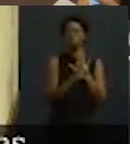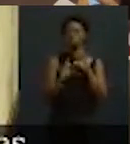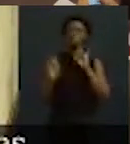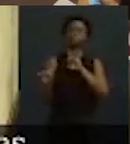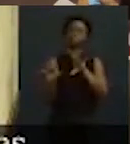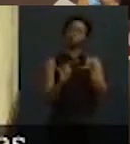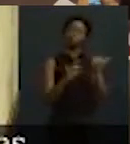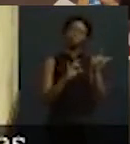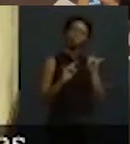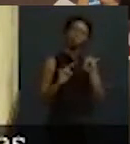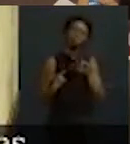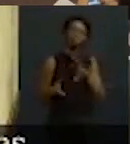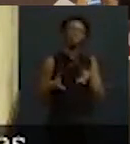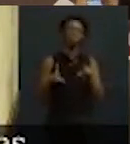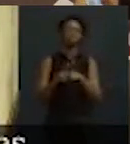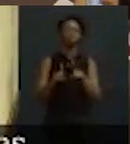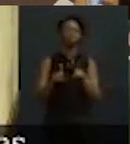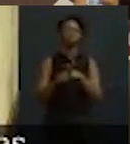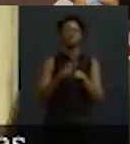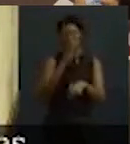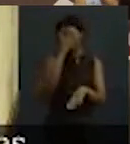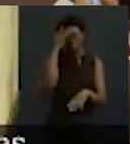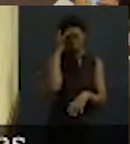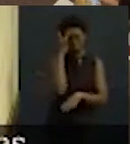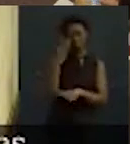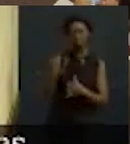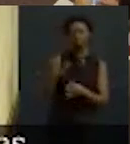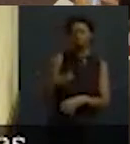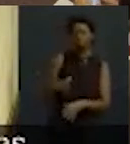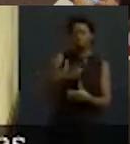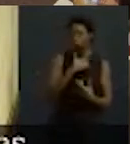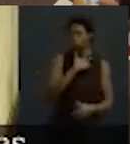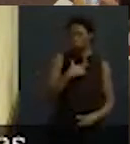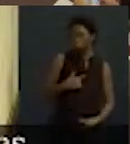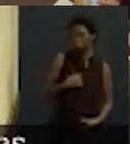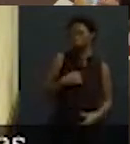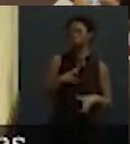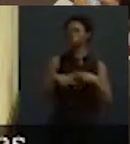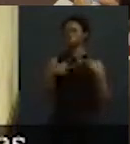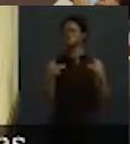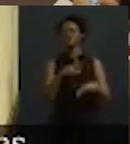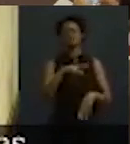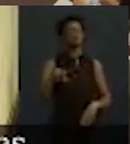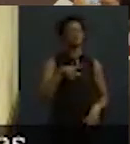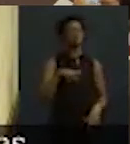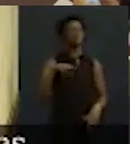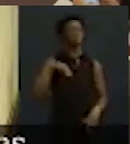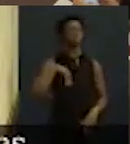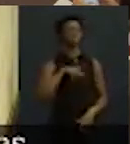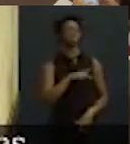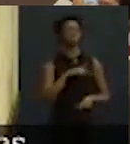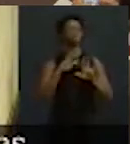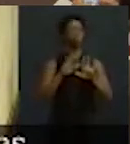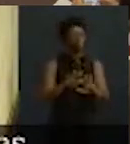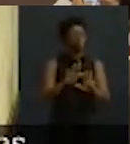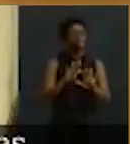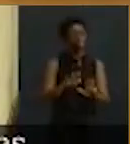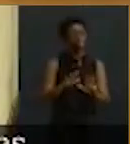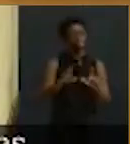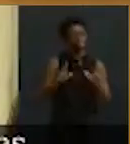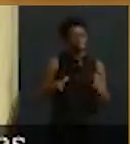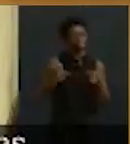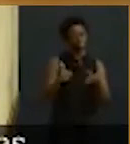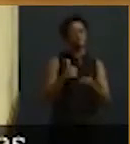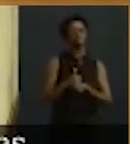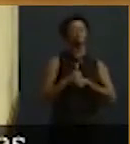especial dos agraciados neste dia, que, não sendo membros do Ministério Público, atuam de forma a auxiliar